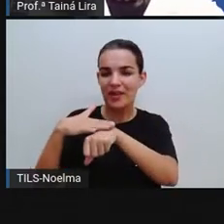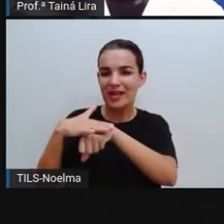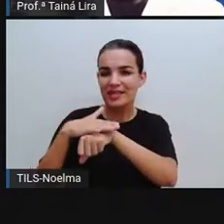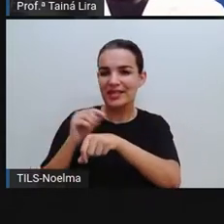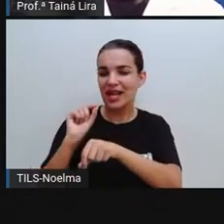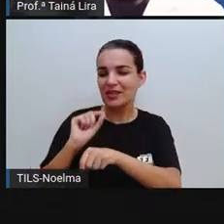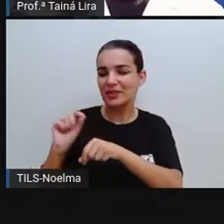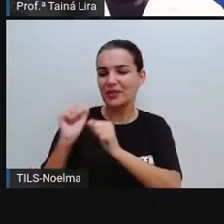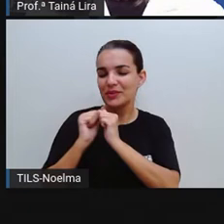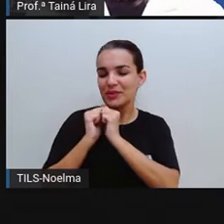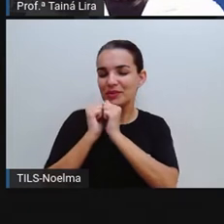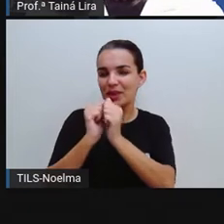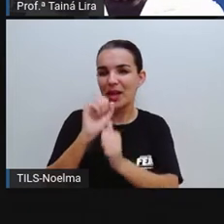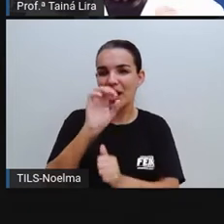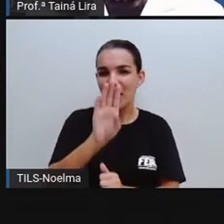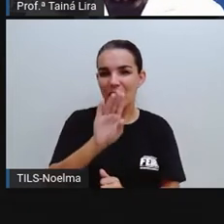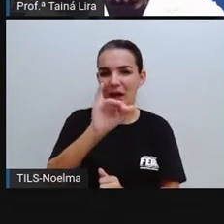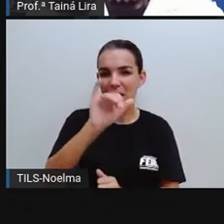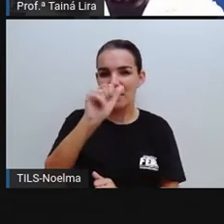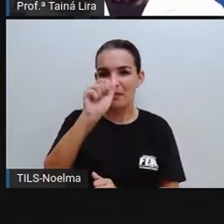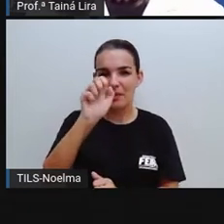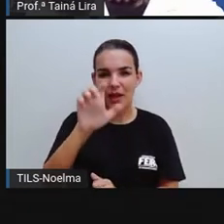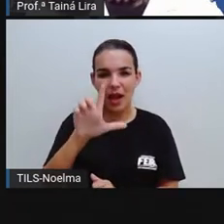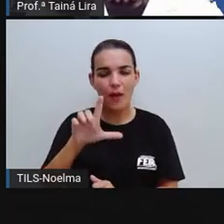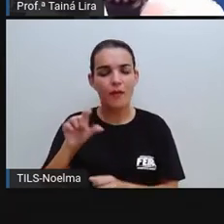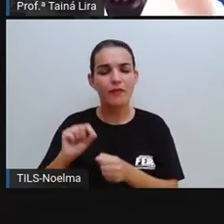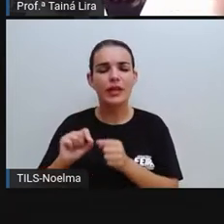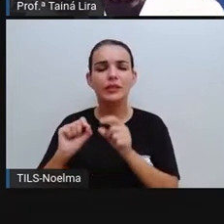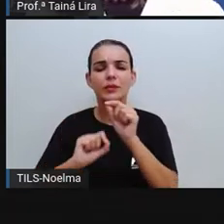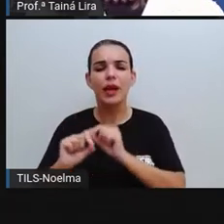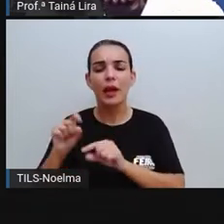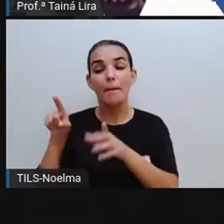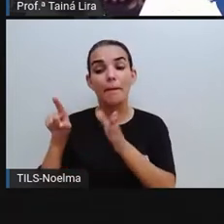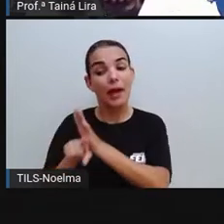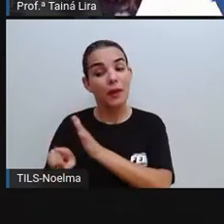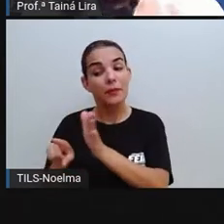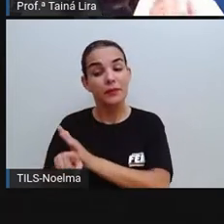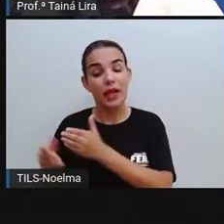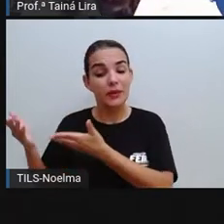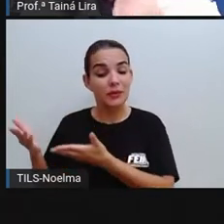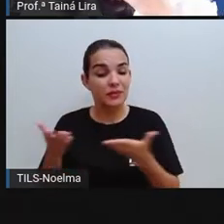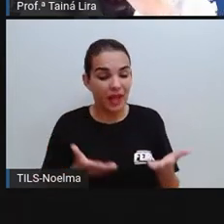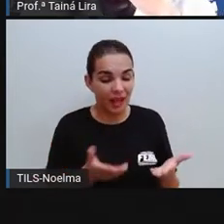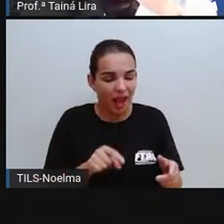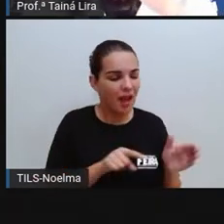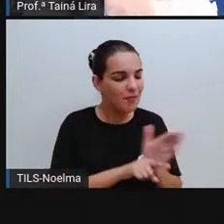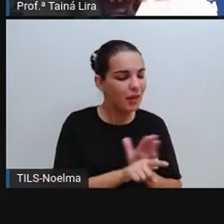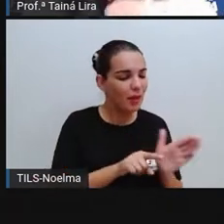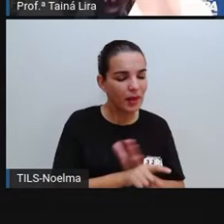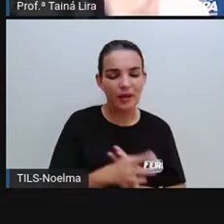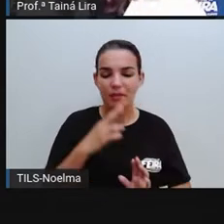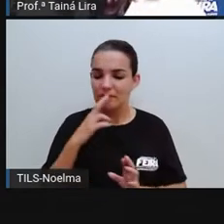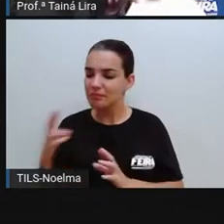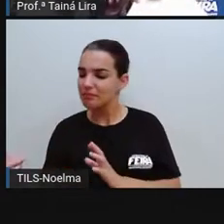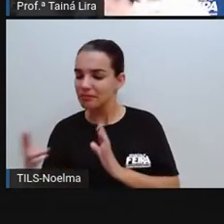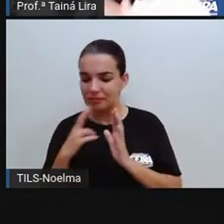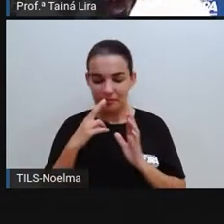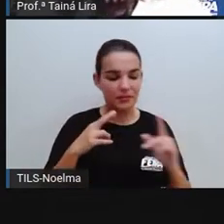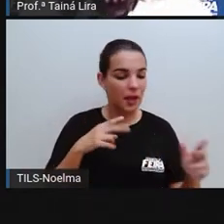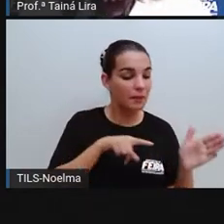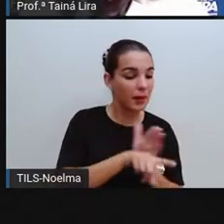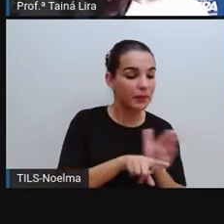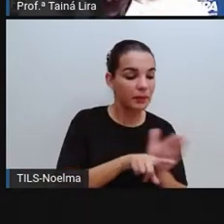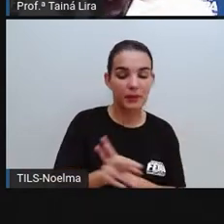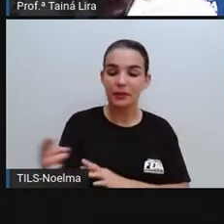aí ele fazendo perguntas também, né, aos convidados. É claro que as perguntas que ele faz lá